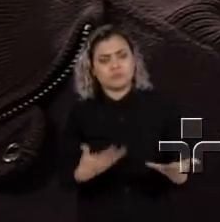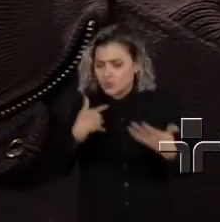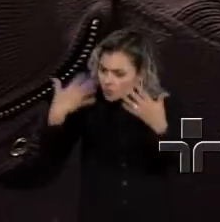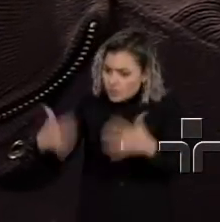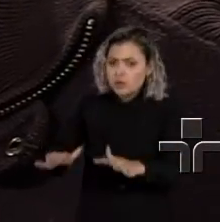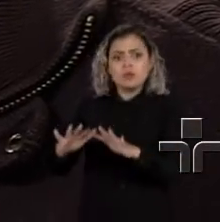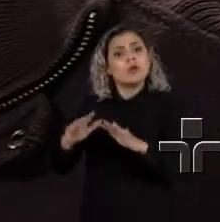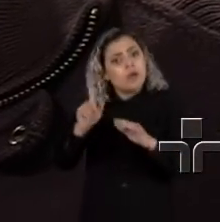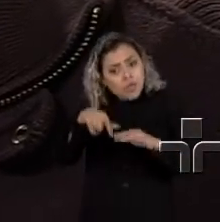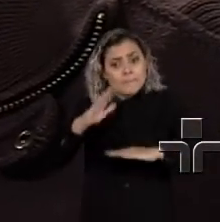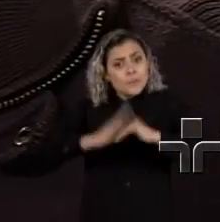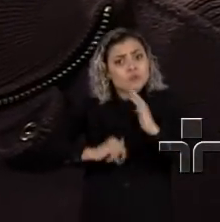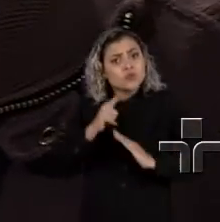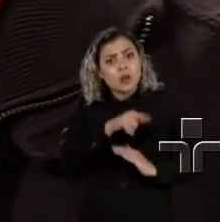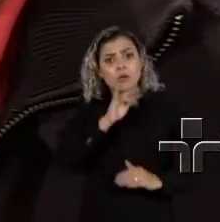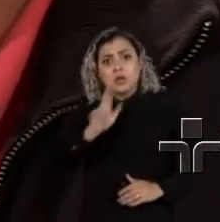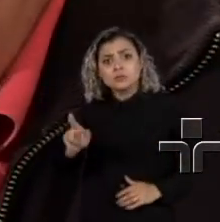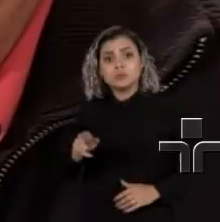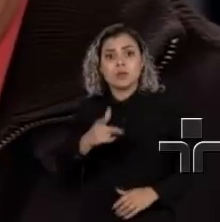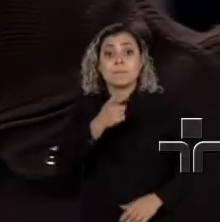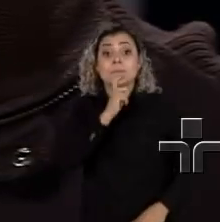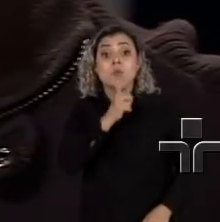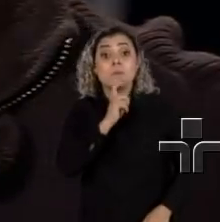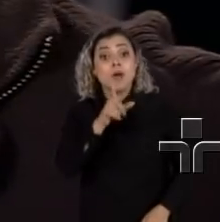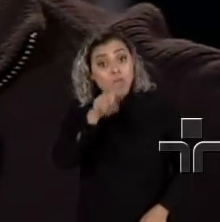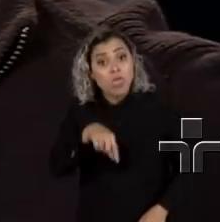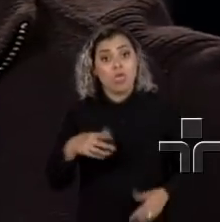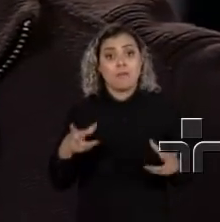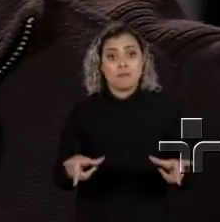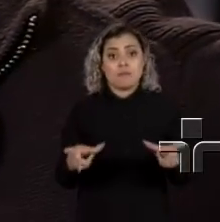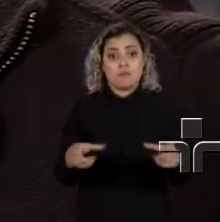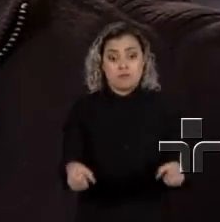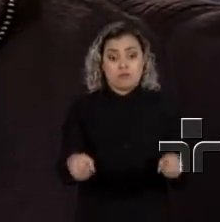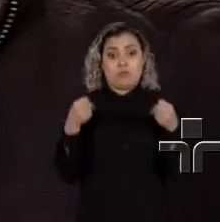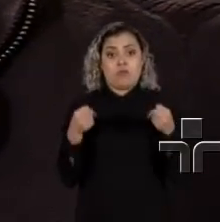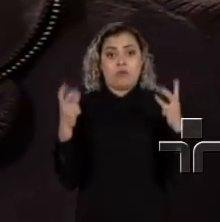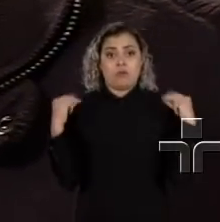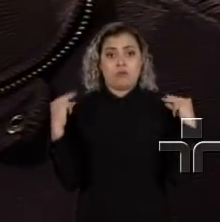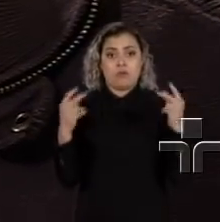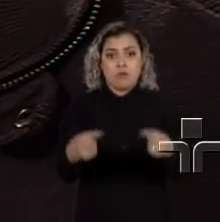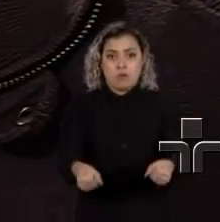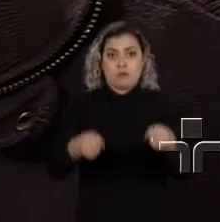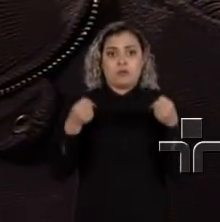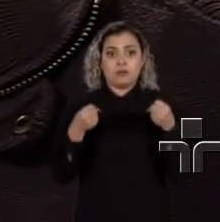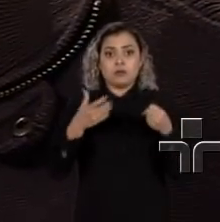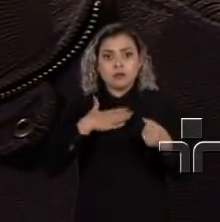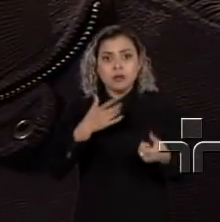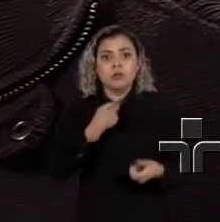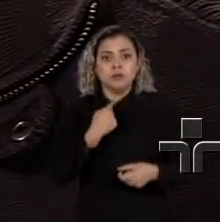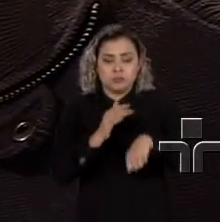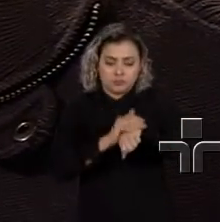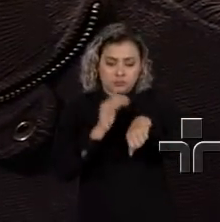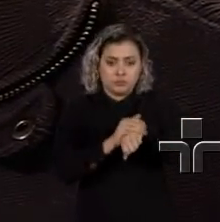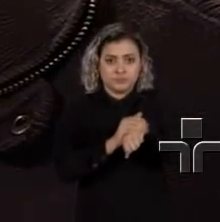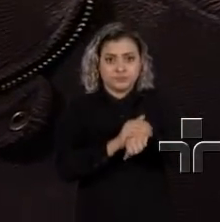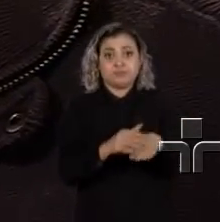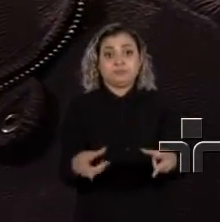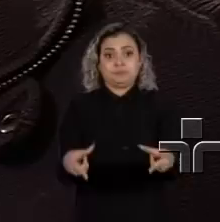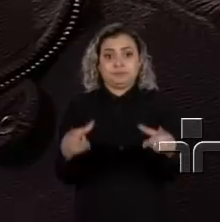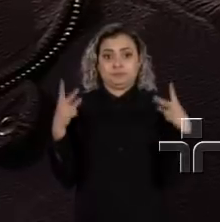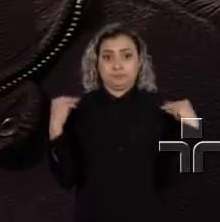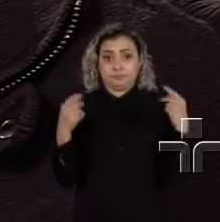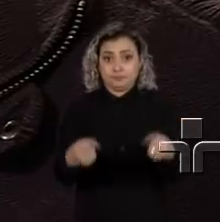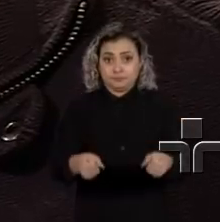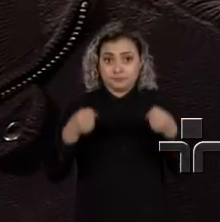um profissional. Ele falou, meu pai é piloto. E quando eu quis ser piloto, o meu pai disse o seguinte,